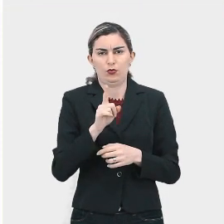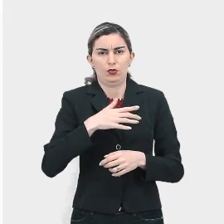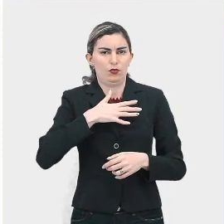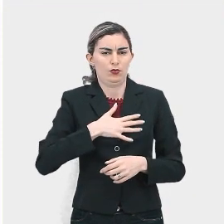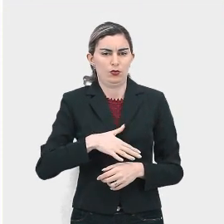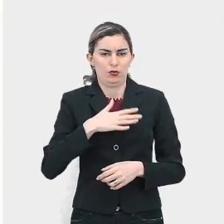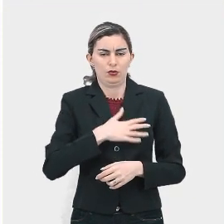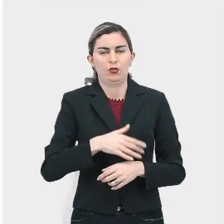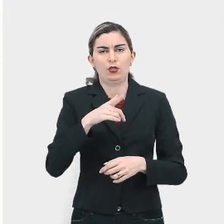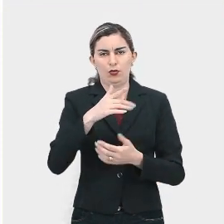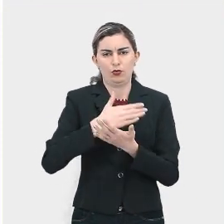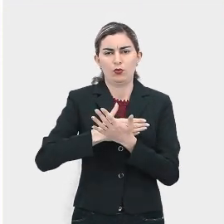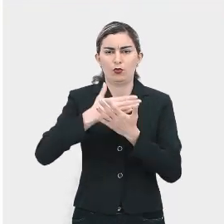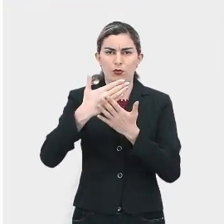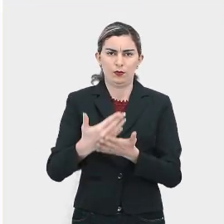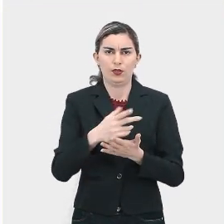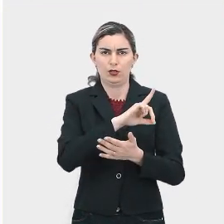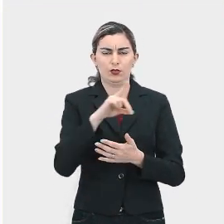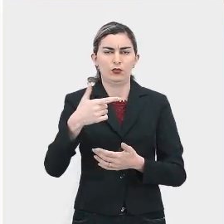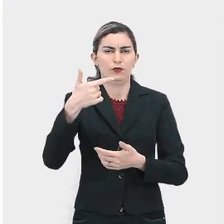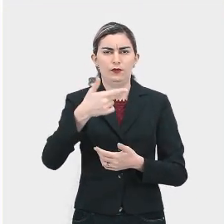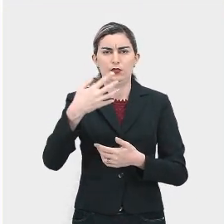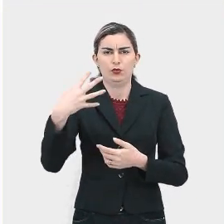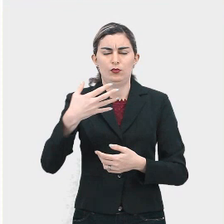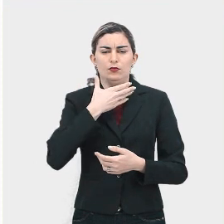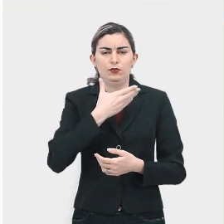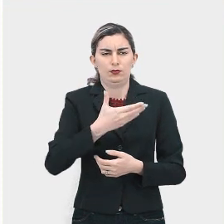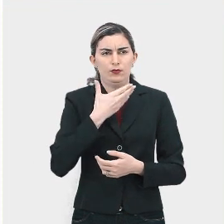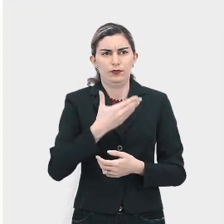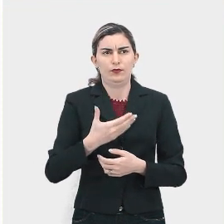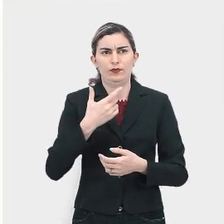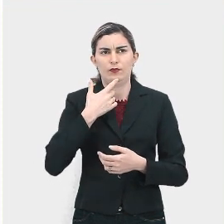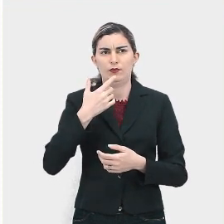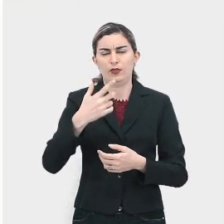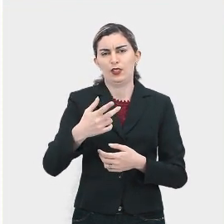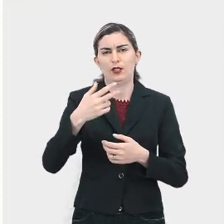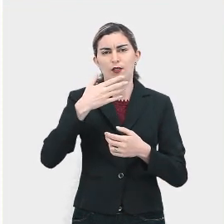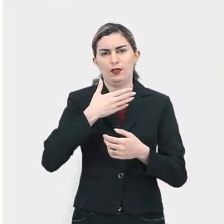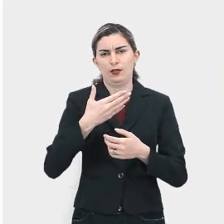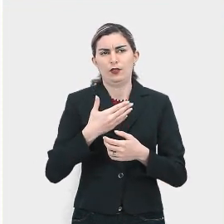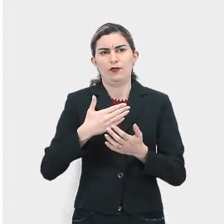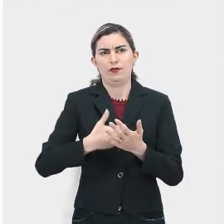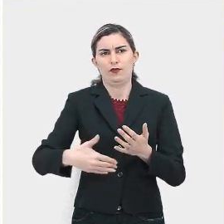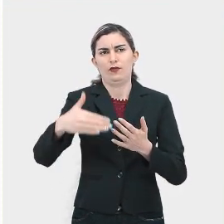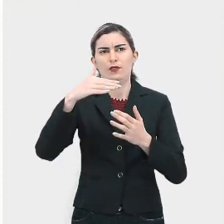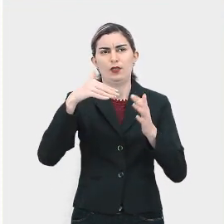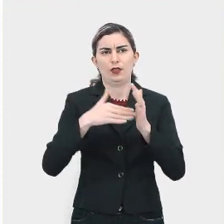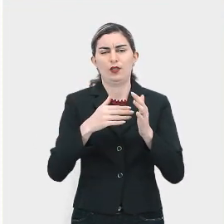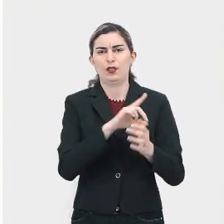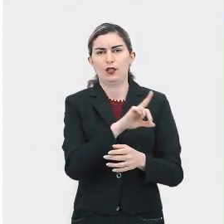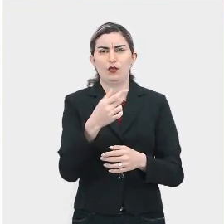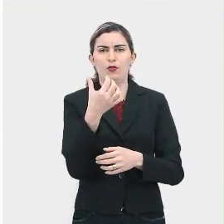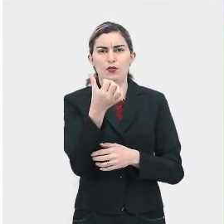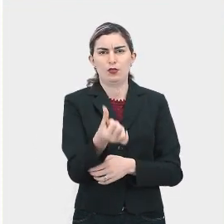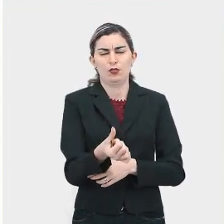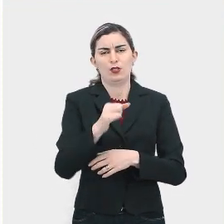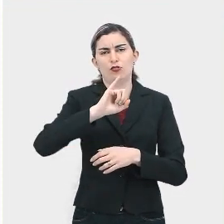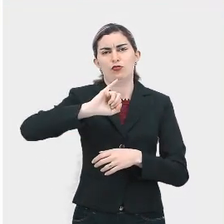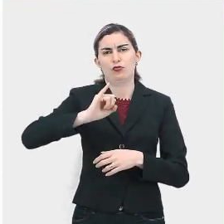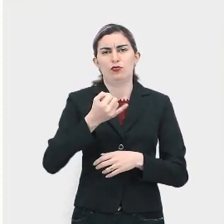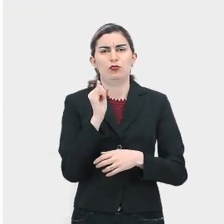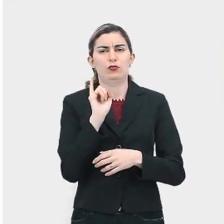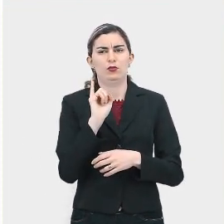O ciclo natalino ele começa no dia 24 de dezembro, na véspera de Natal, e vai até o dia 6